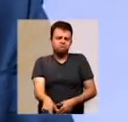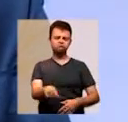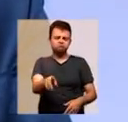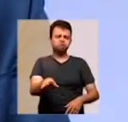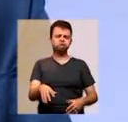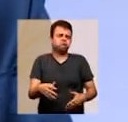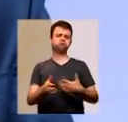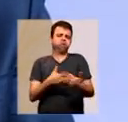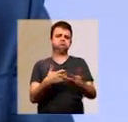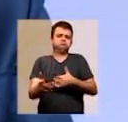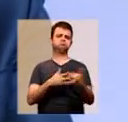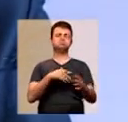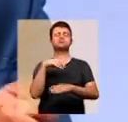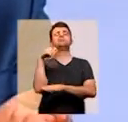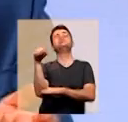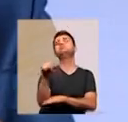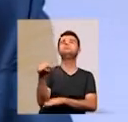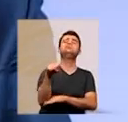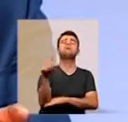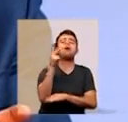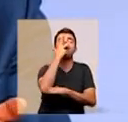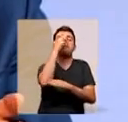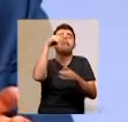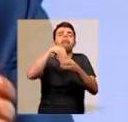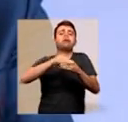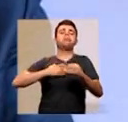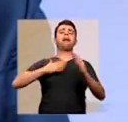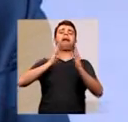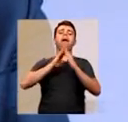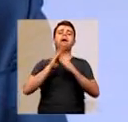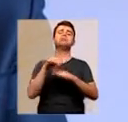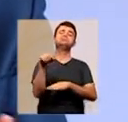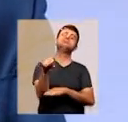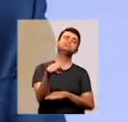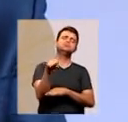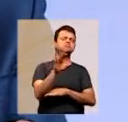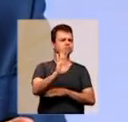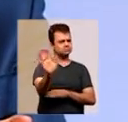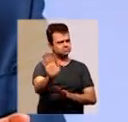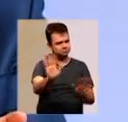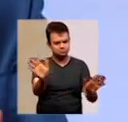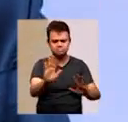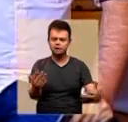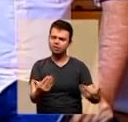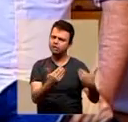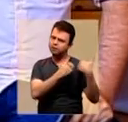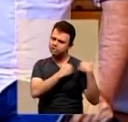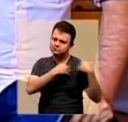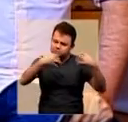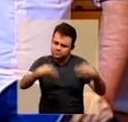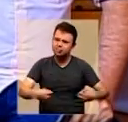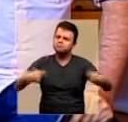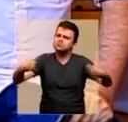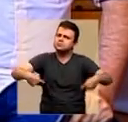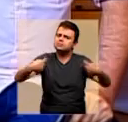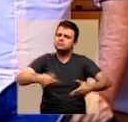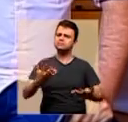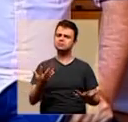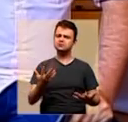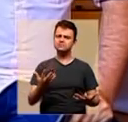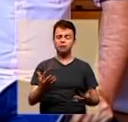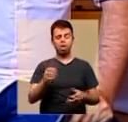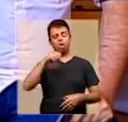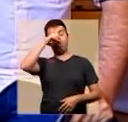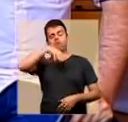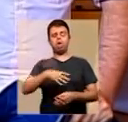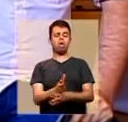como se estivesse na casa dele, tranquilo. E no trânsito tem que ter responsabilidade, muita responsabilidade, porque você pode